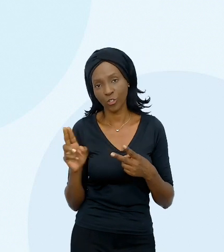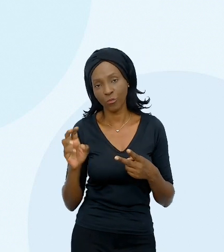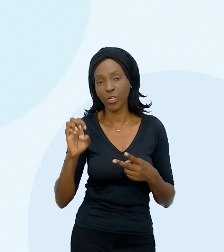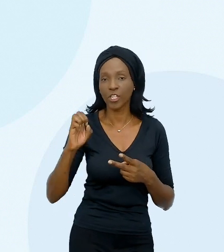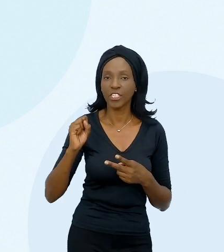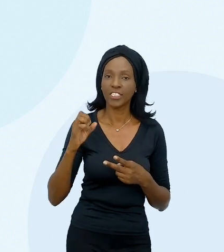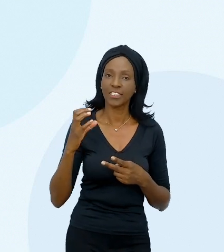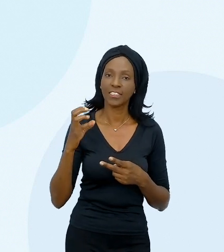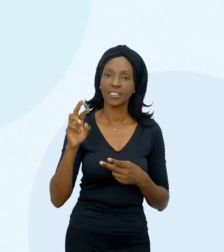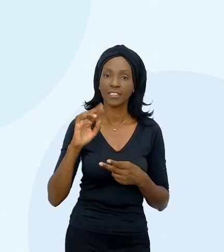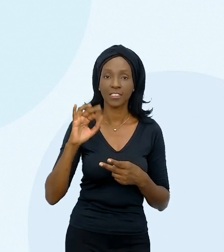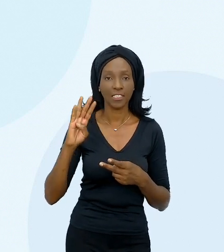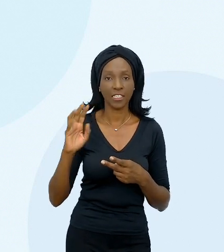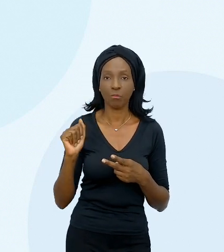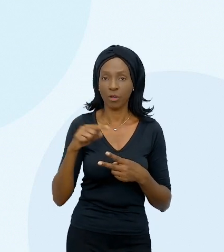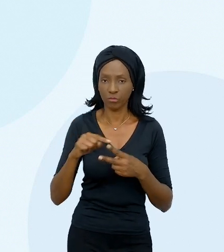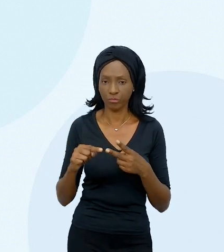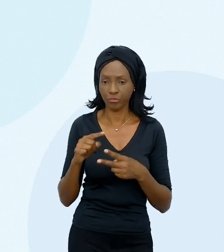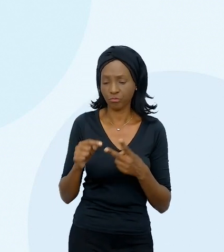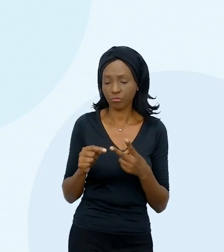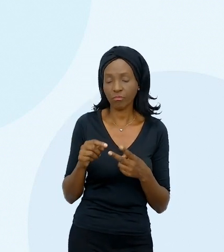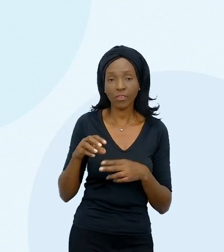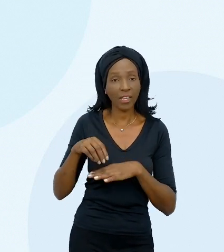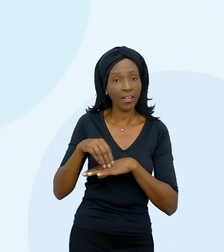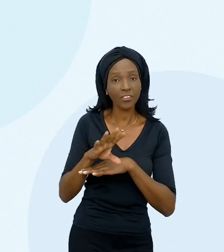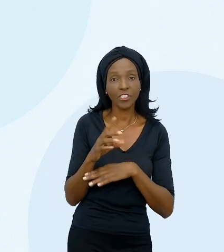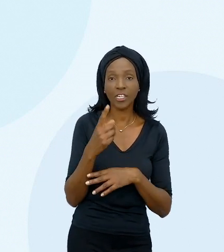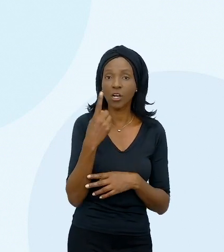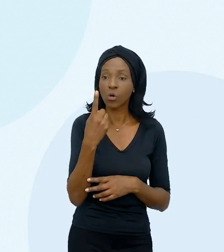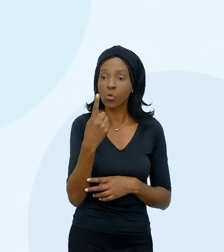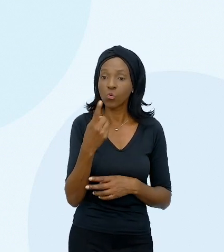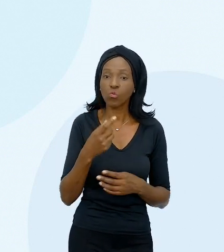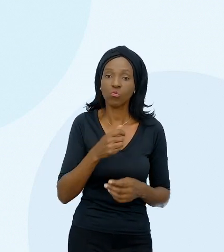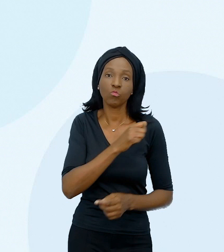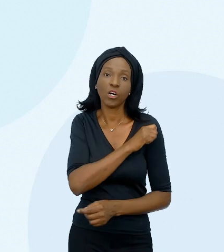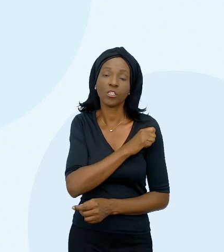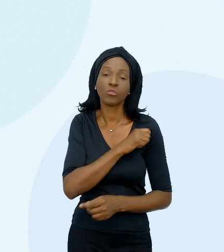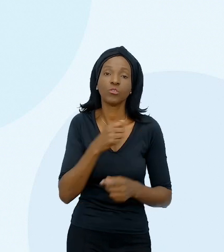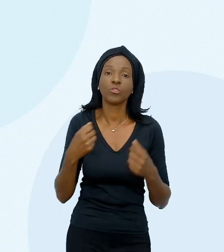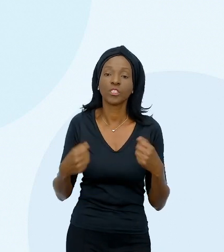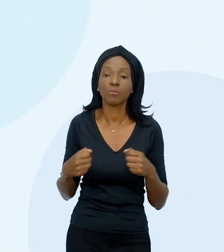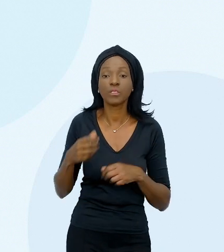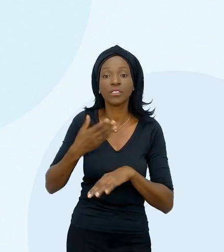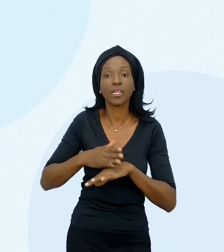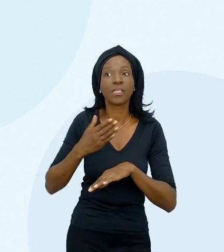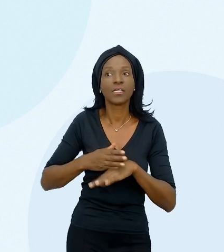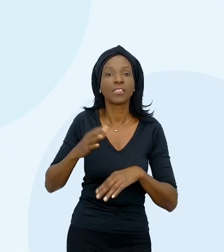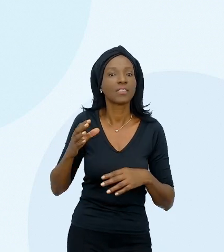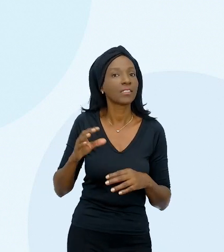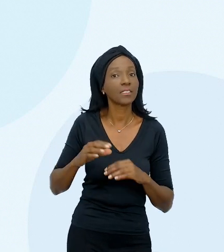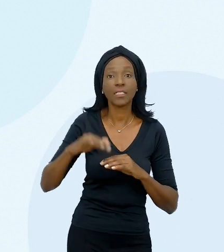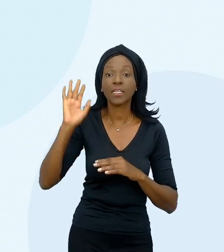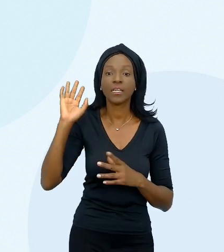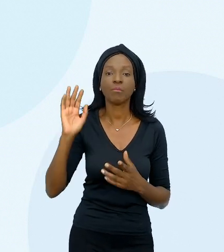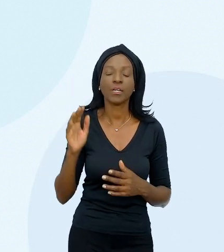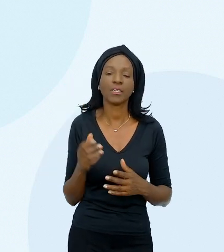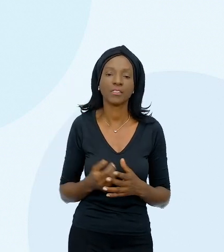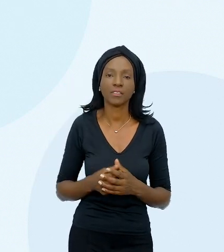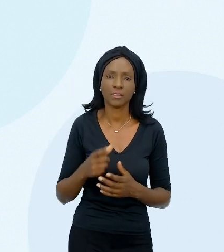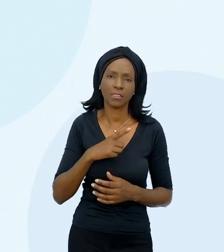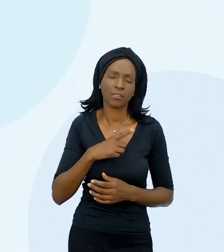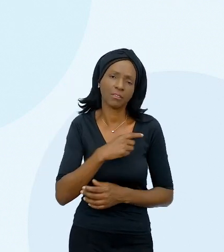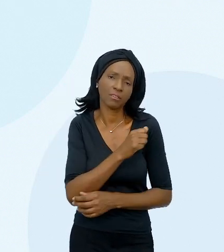a sugestão é que talvez seja aquele estudante que precisa desenvolver um pouco mais, né? Aquele aluno que está em processo de recuperação,